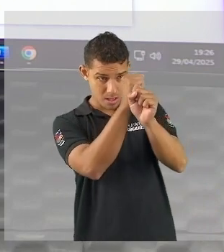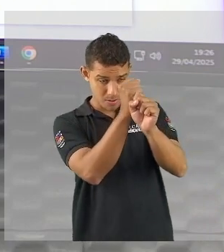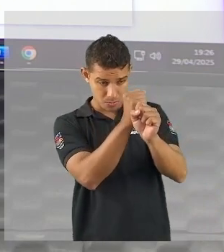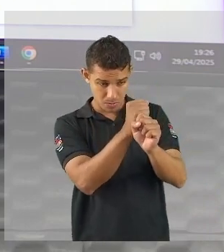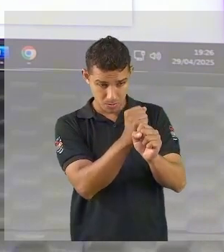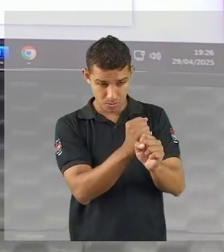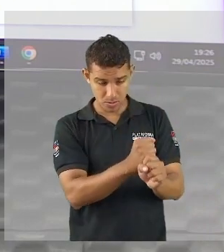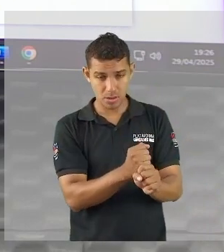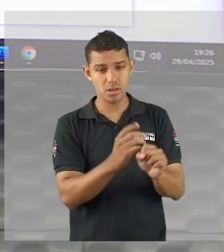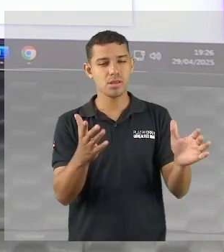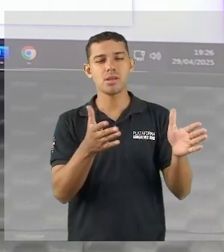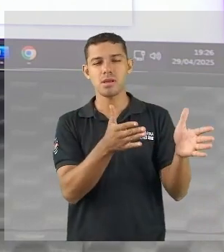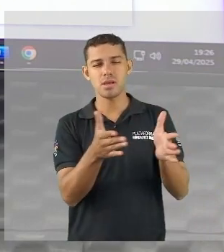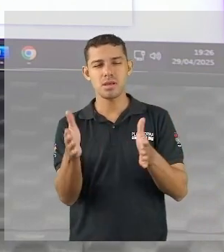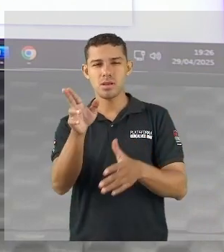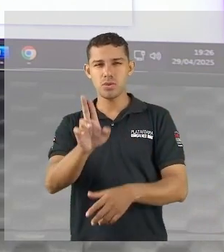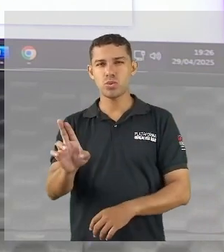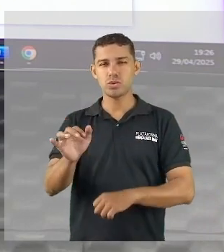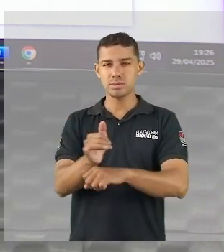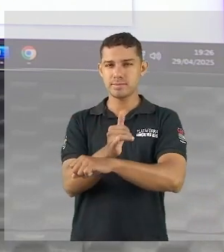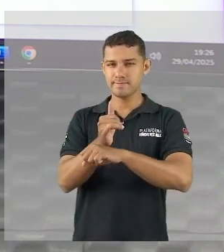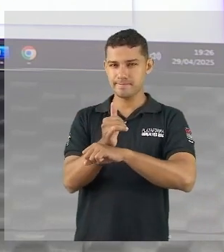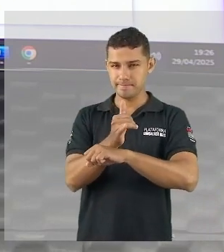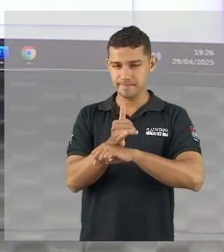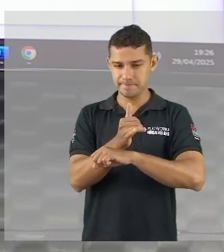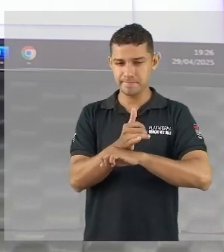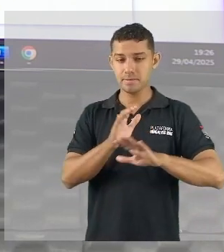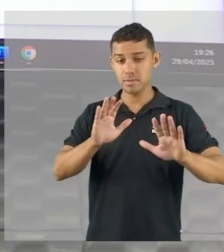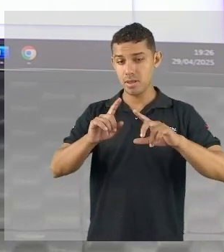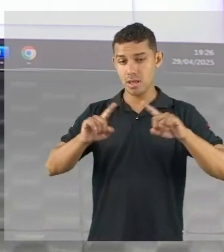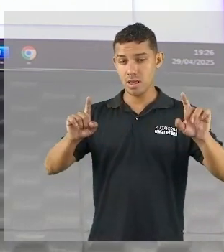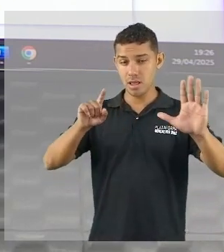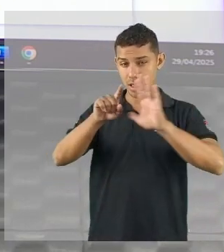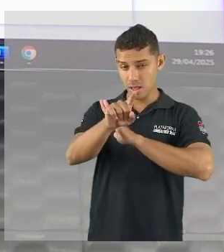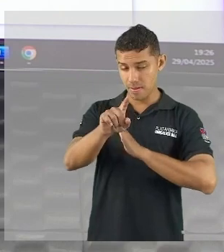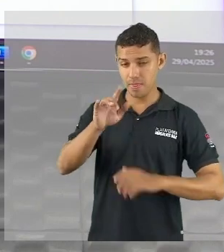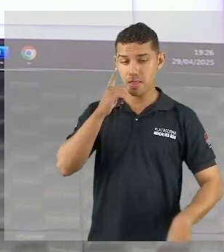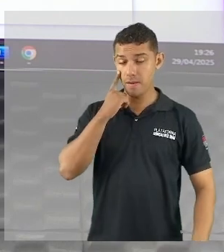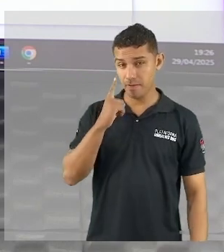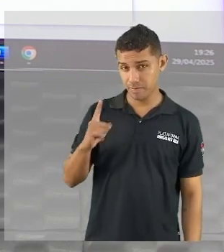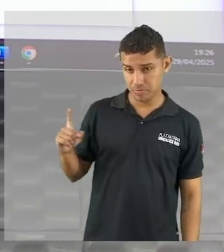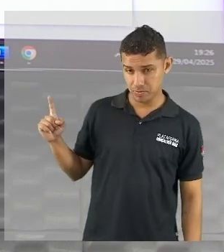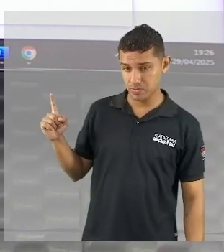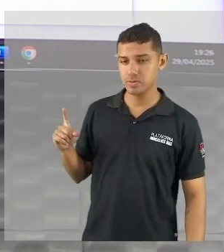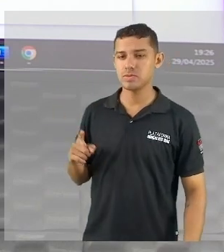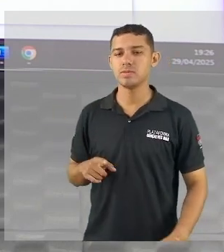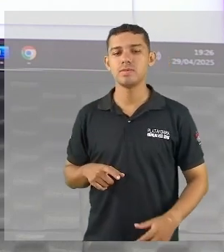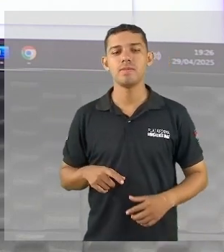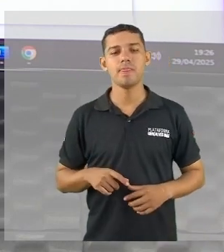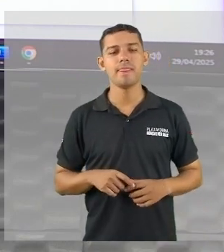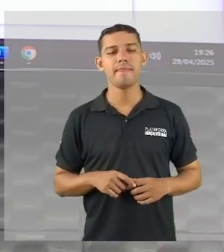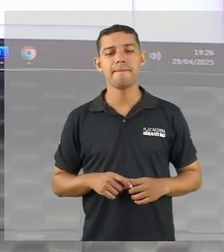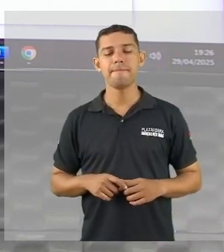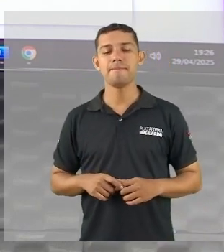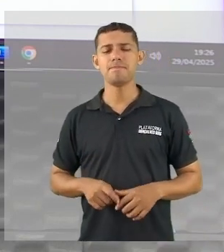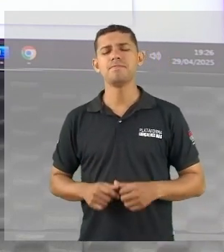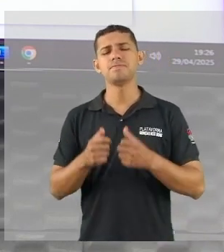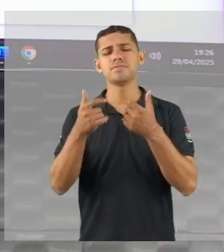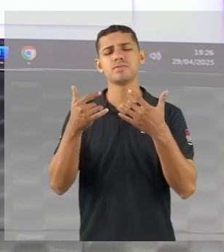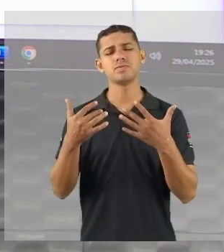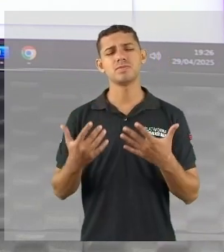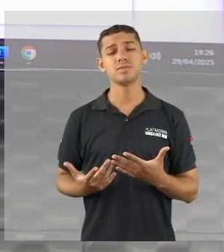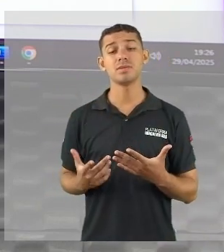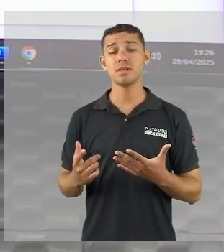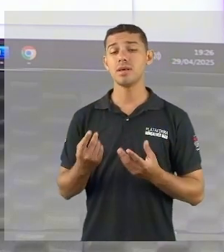de utilização daquele ferro. Tá? E a pergunta é muito interessante para o comando da questão aqui, que ele fala que há razões para